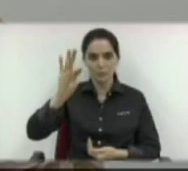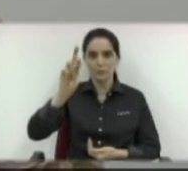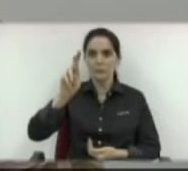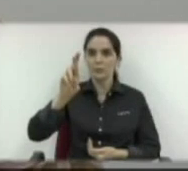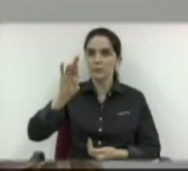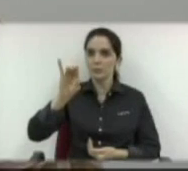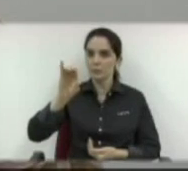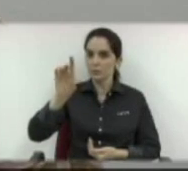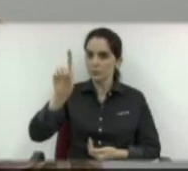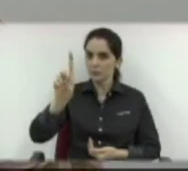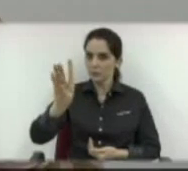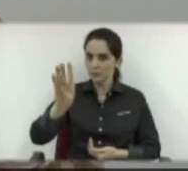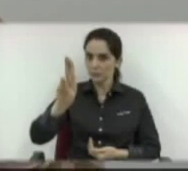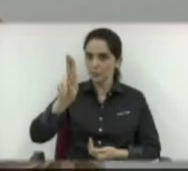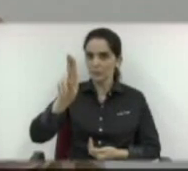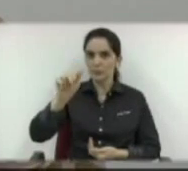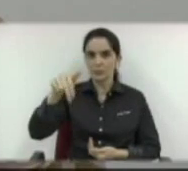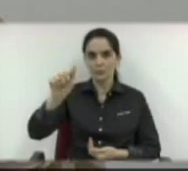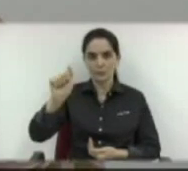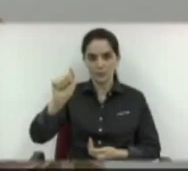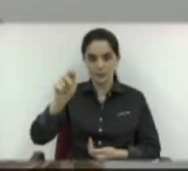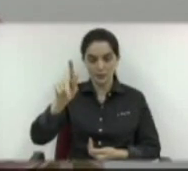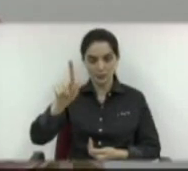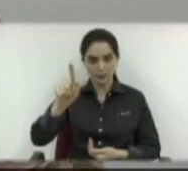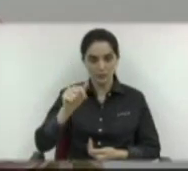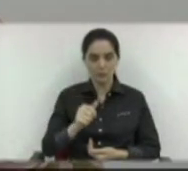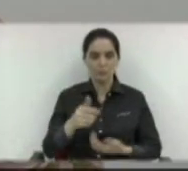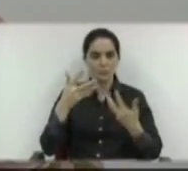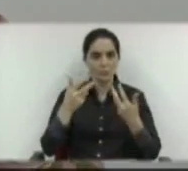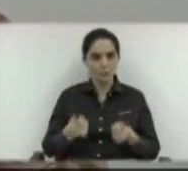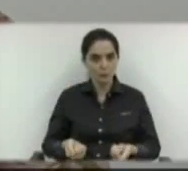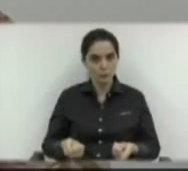aí reiterando esse pedido à